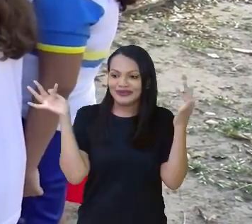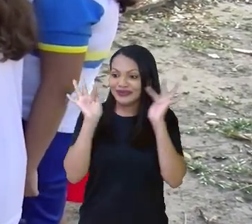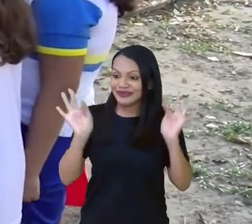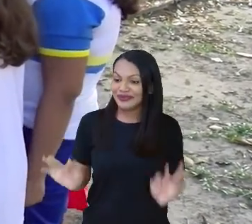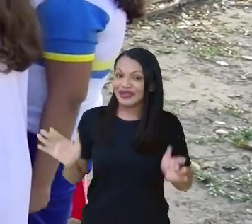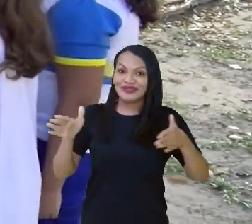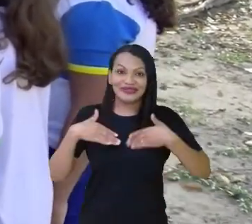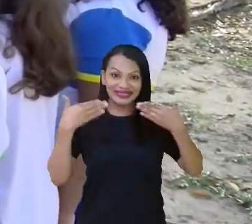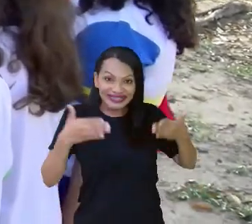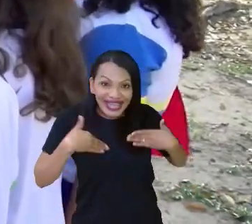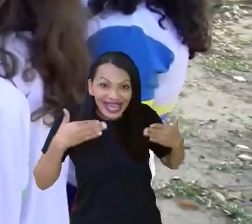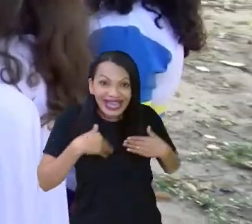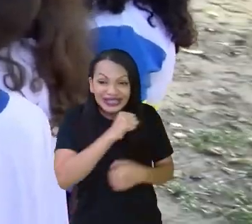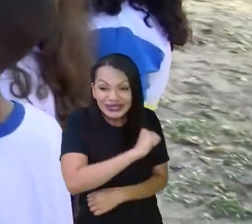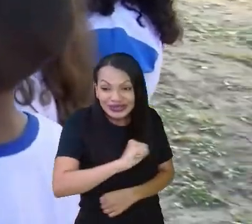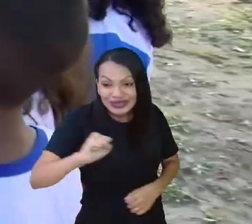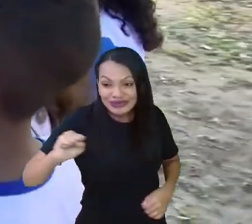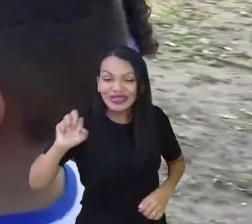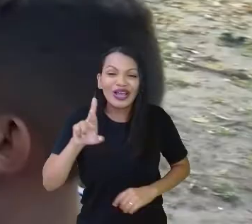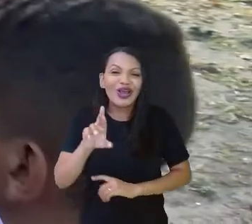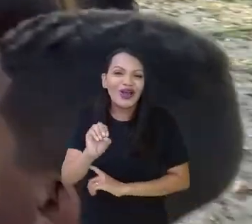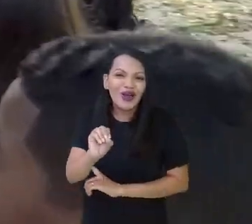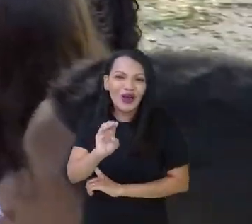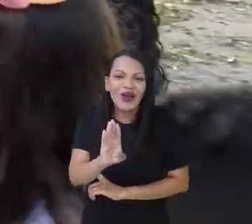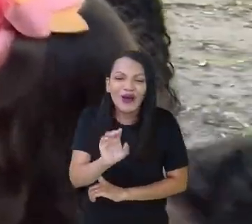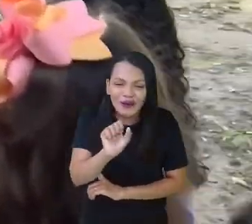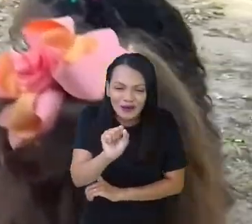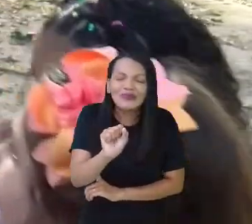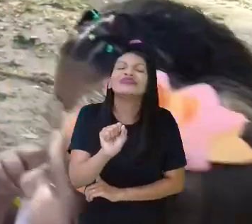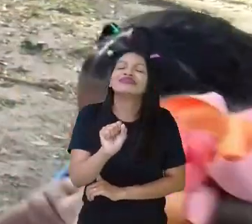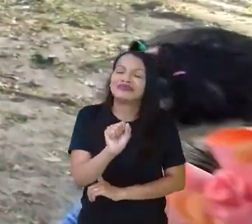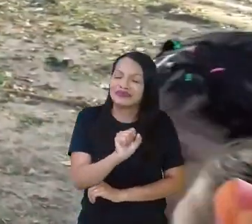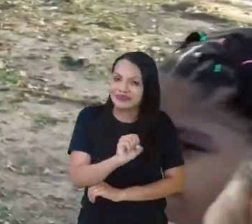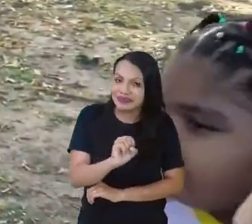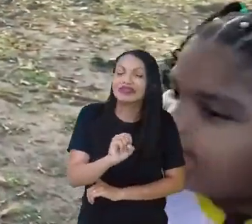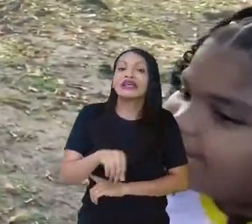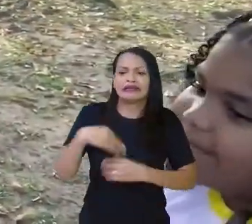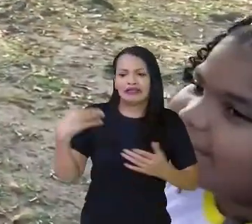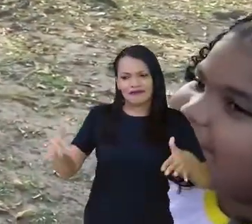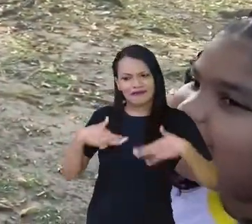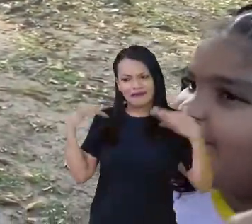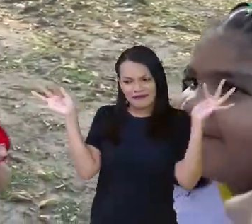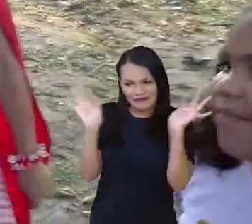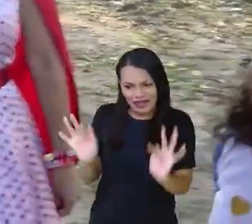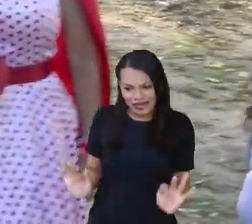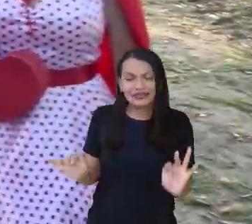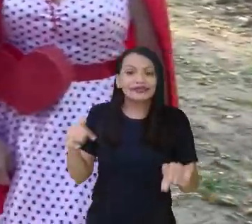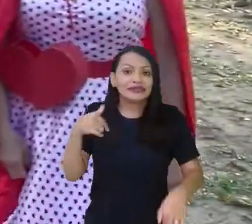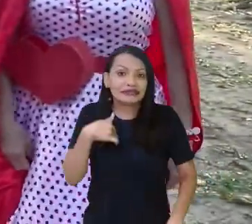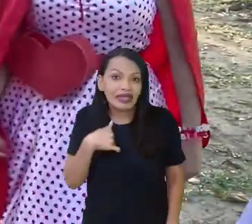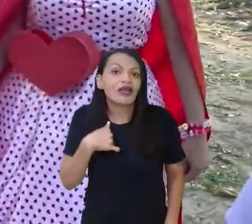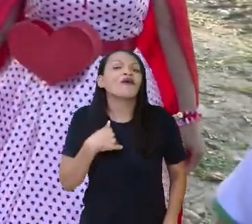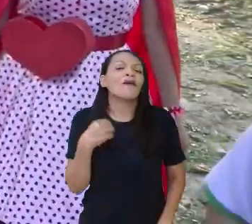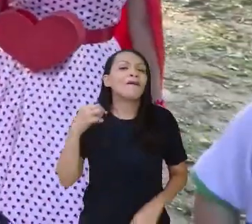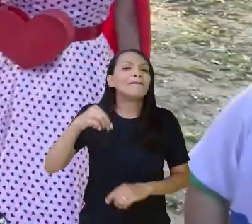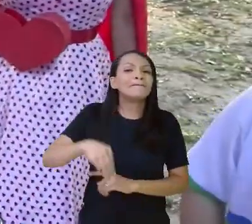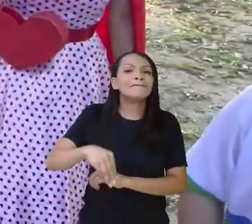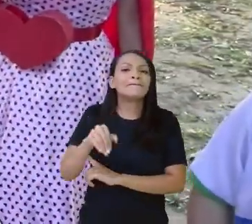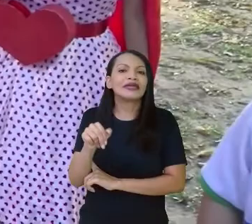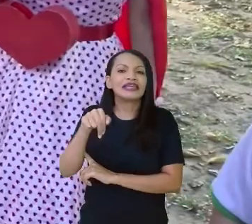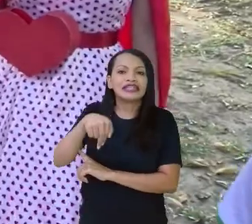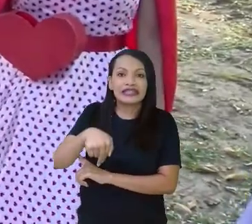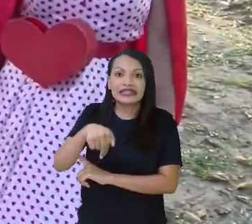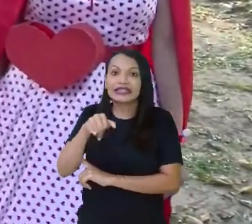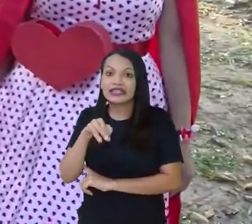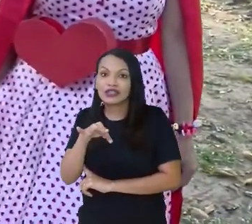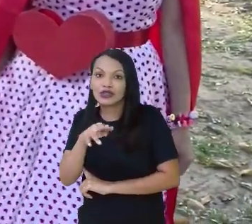não é, Super Love? Muito, muito, muito, muito feliz! E eu, a Mini Tule, não poderia ficar